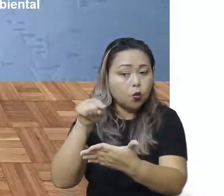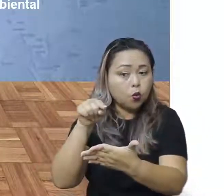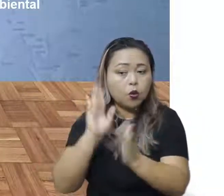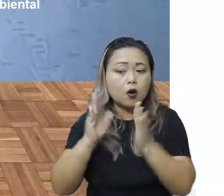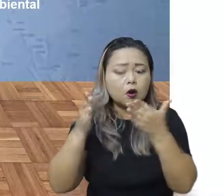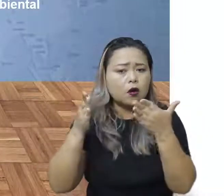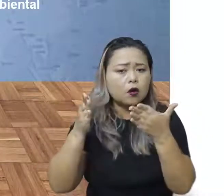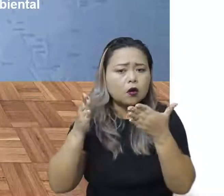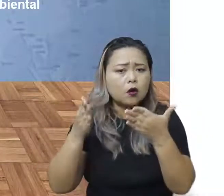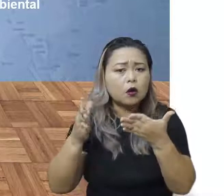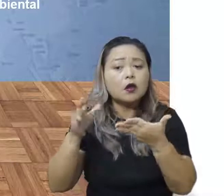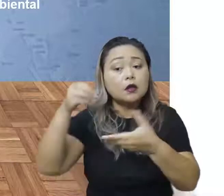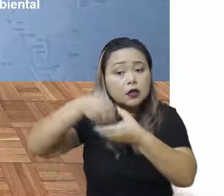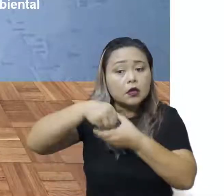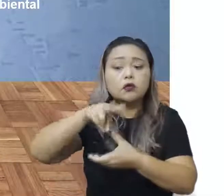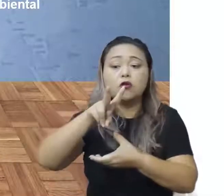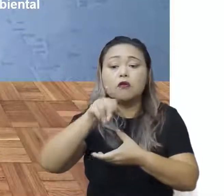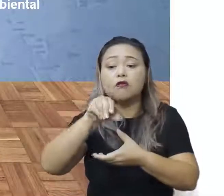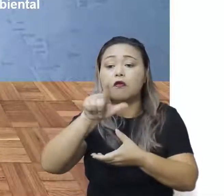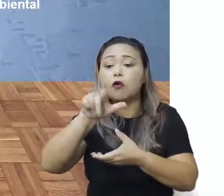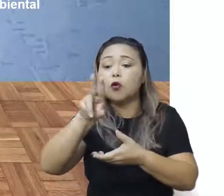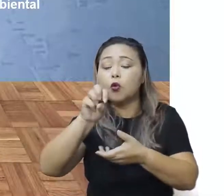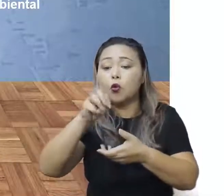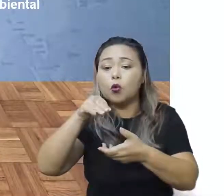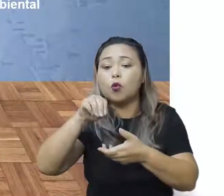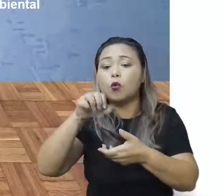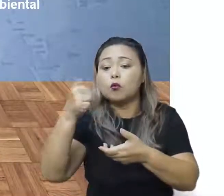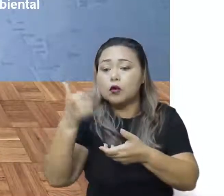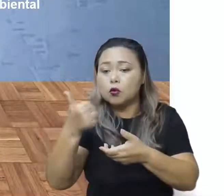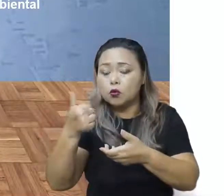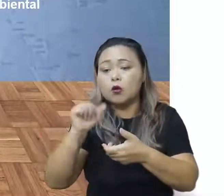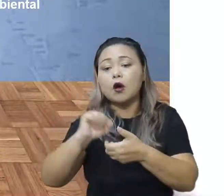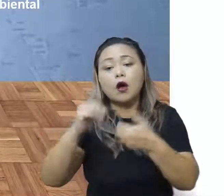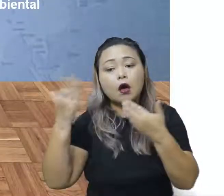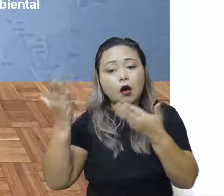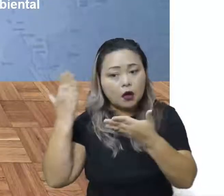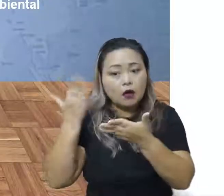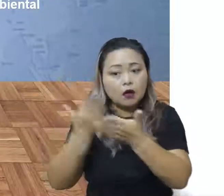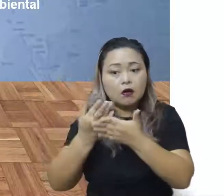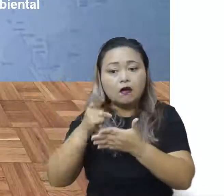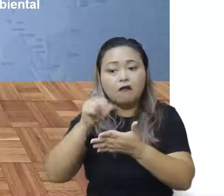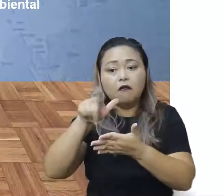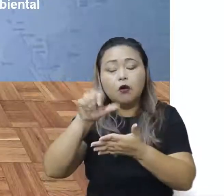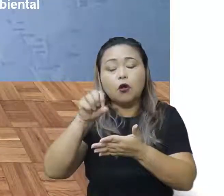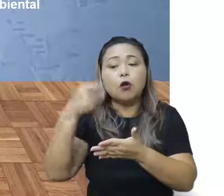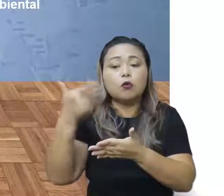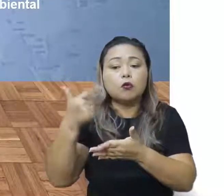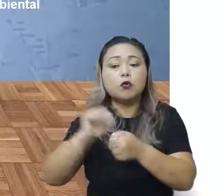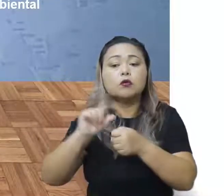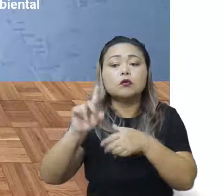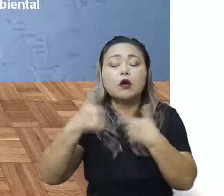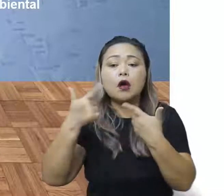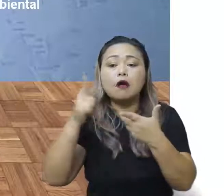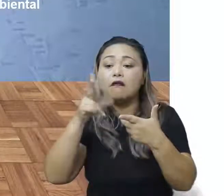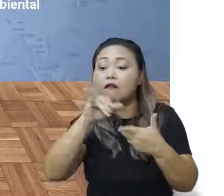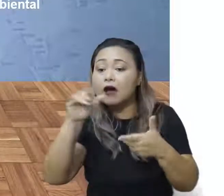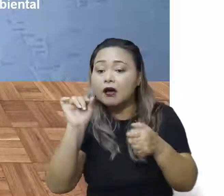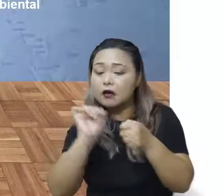só não, tá? Mas no volume 1, a aula passada era no volume 2, aula na qual você vai